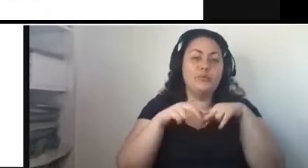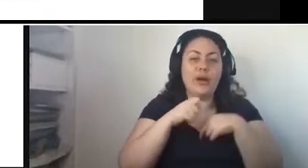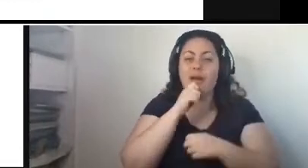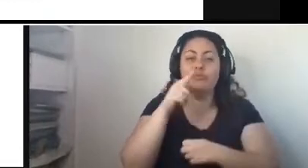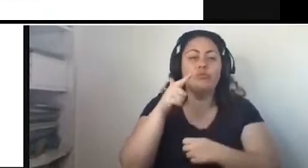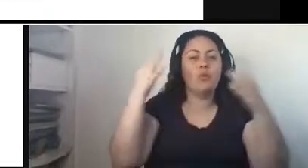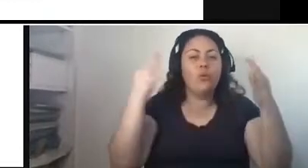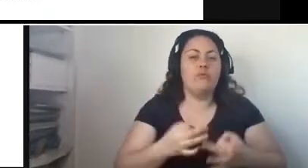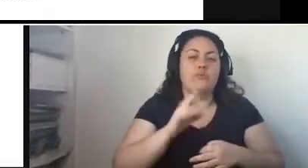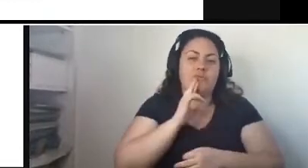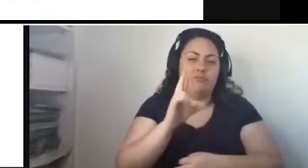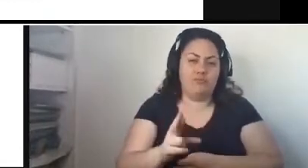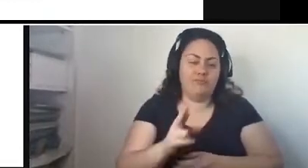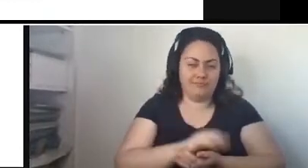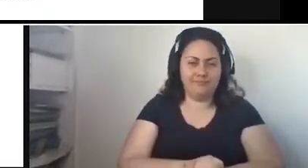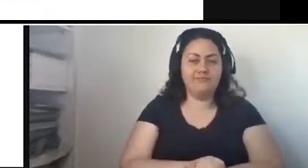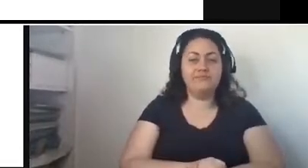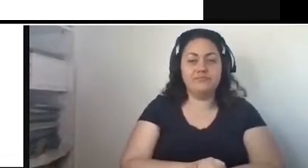confirmado.